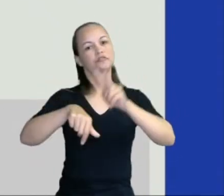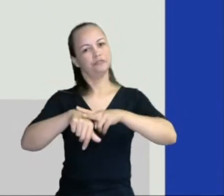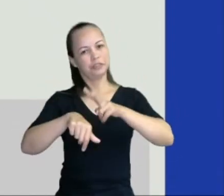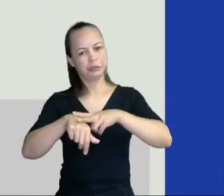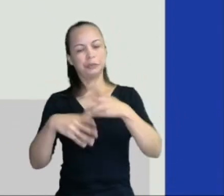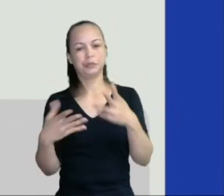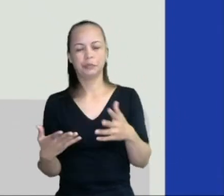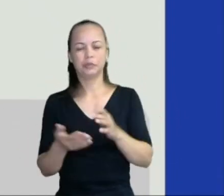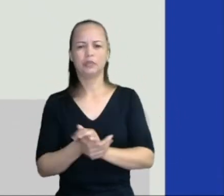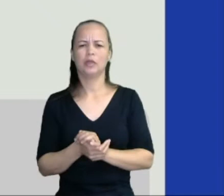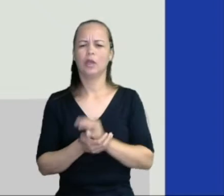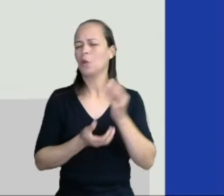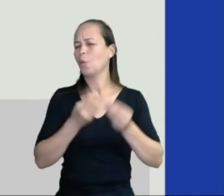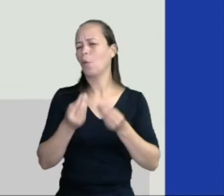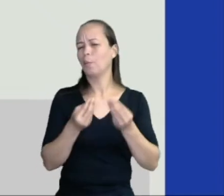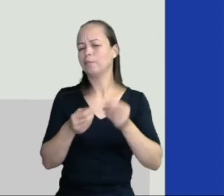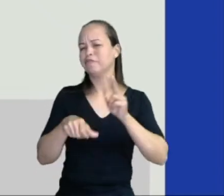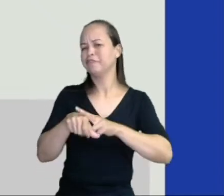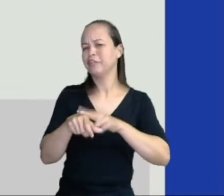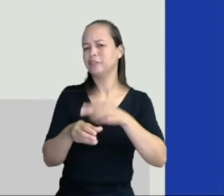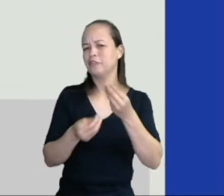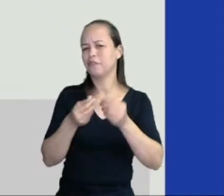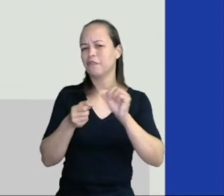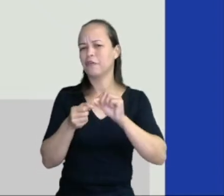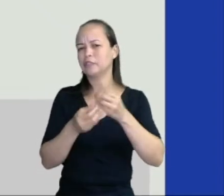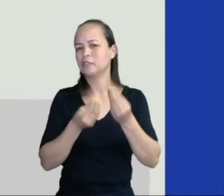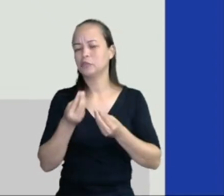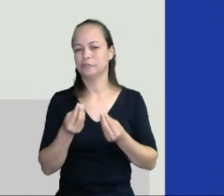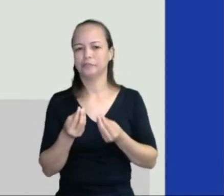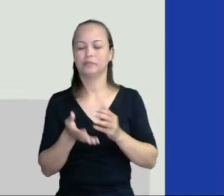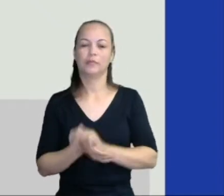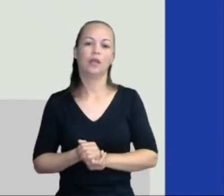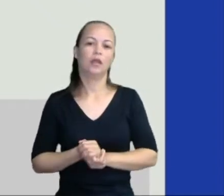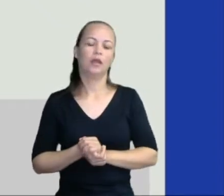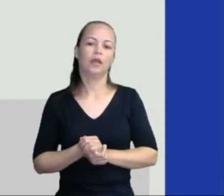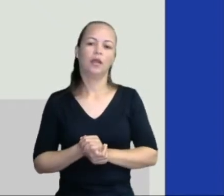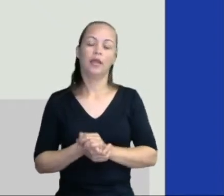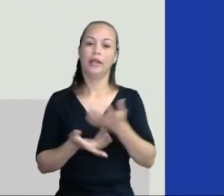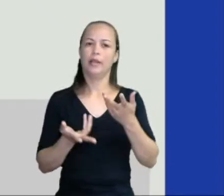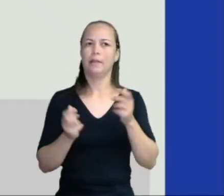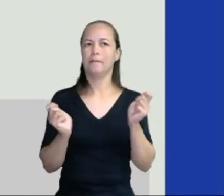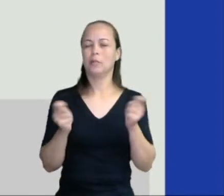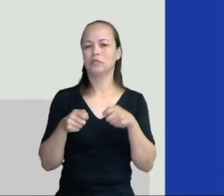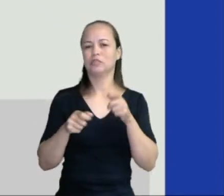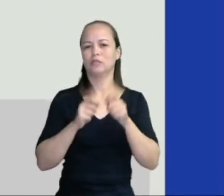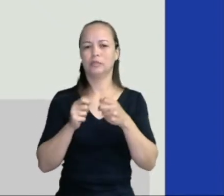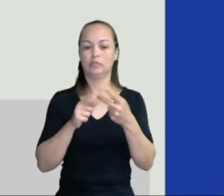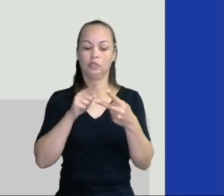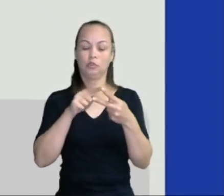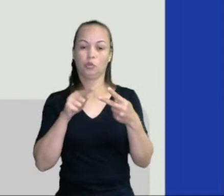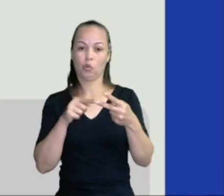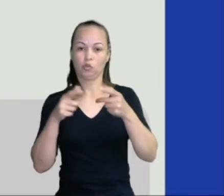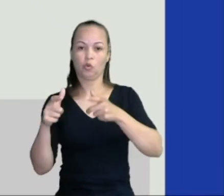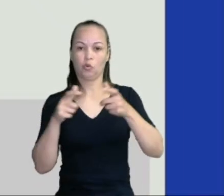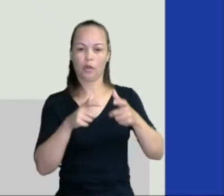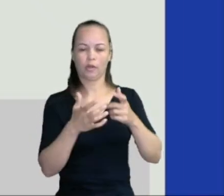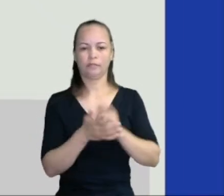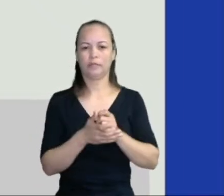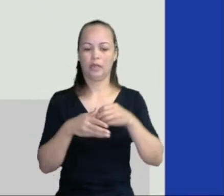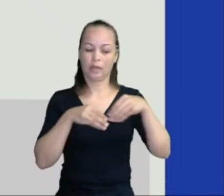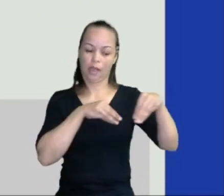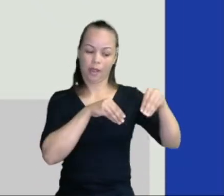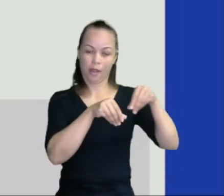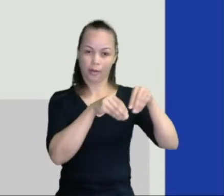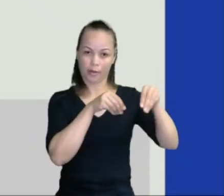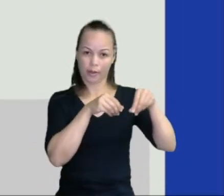E como é feito o vidro? O vidro vem da onde? O vidro, ele vem possivelmente de dois lugares. Ele vem da areia da